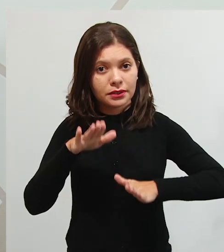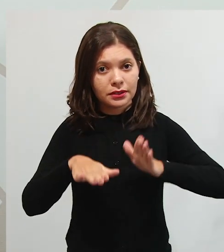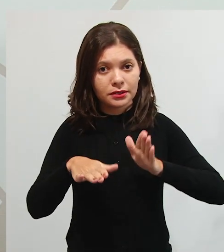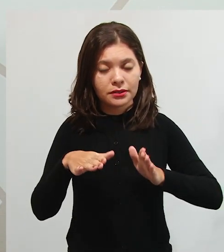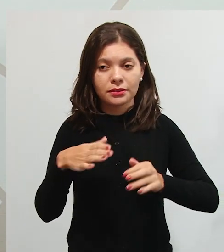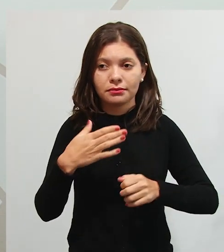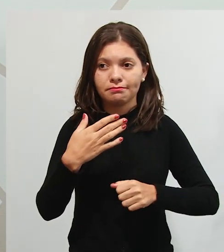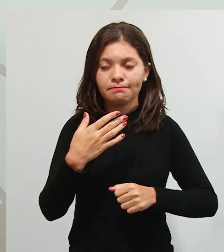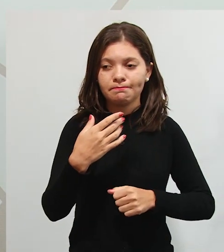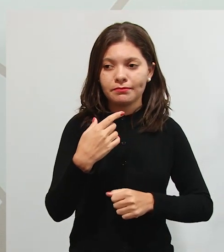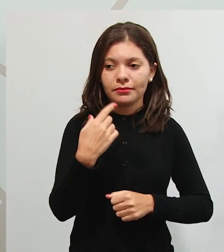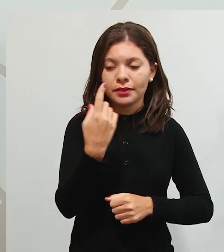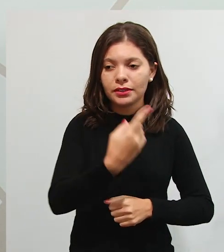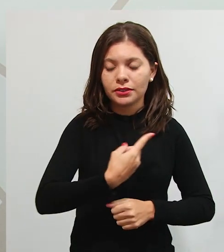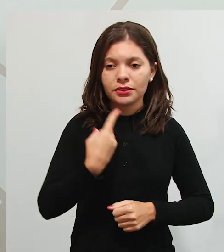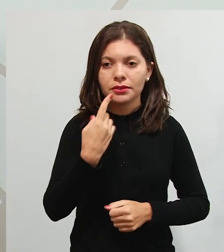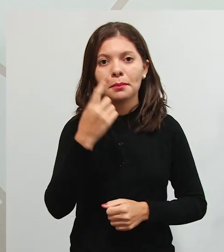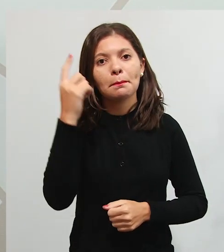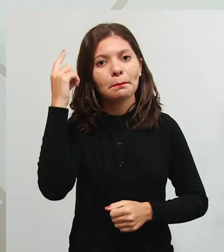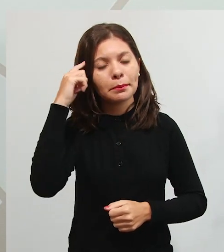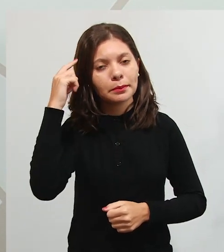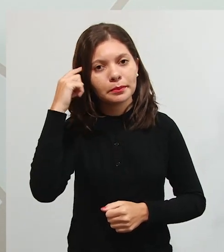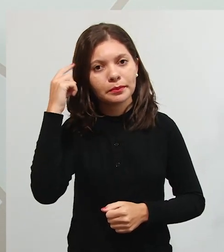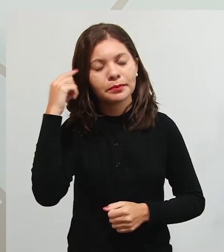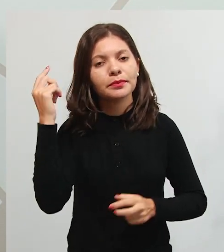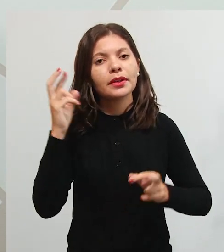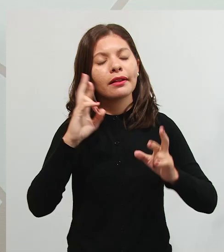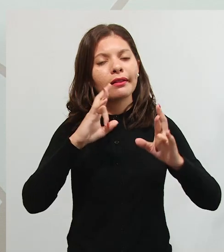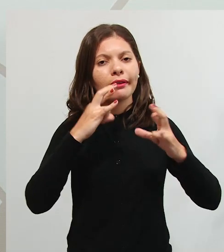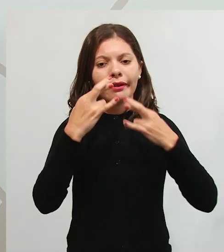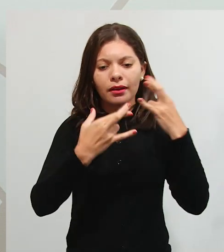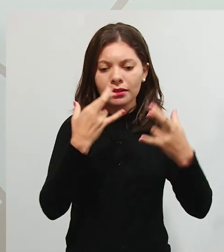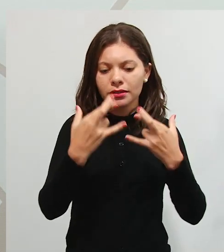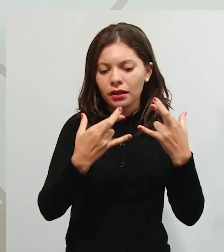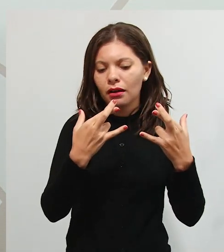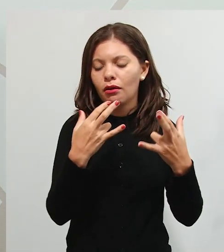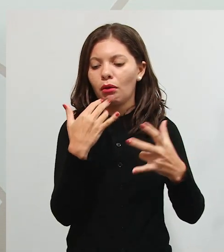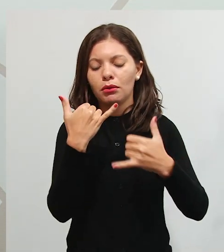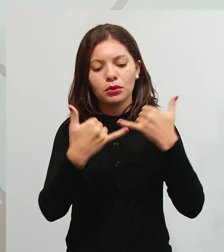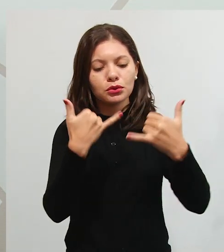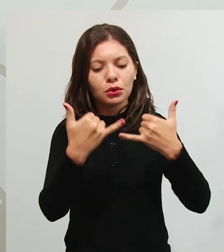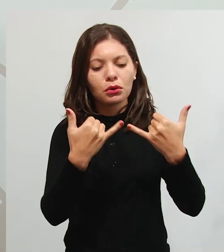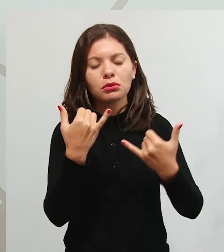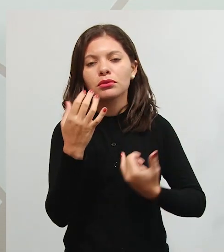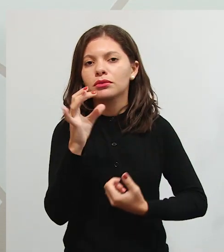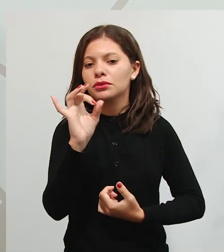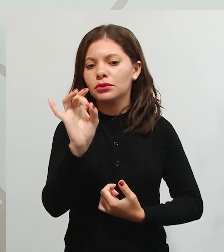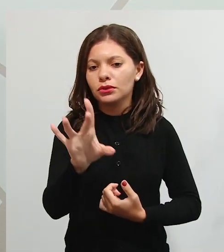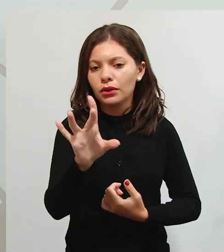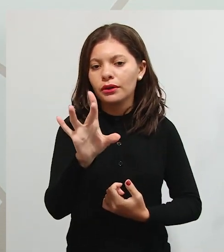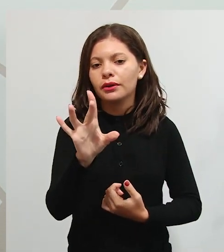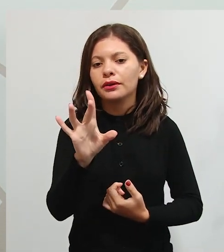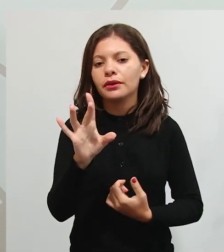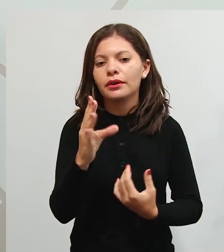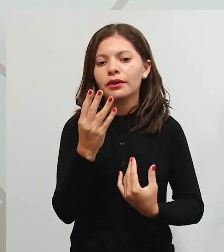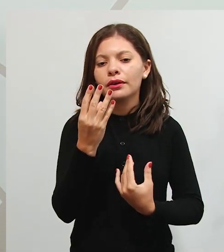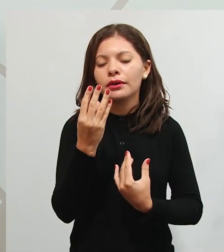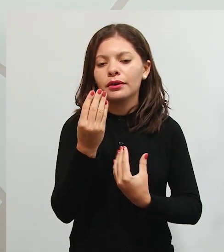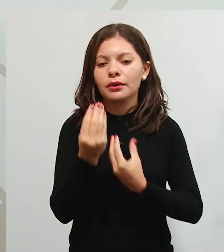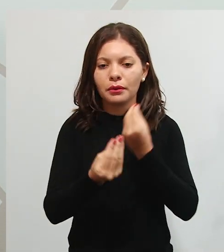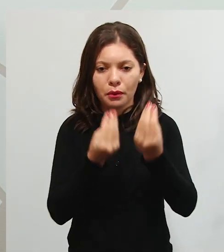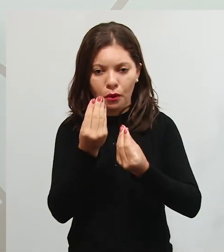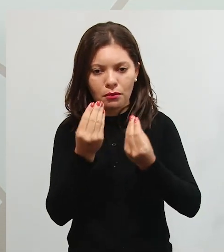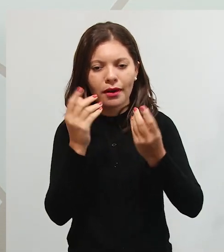a gente pensa na recreação, na ludicidade, apenas pelo